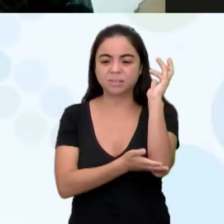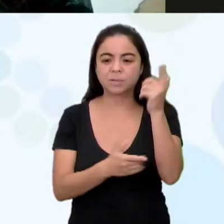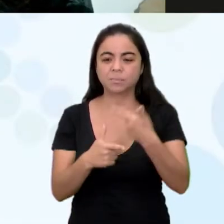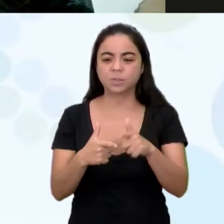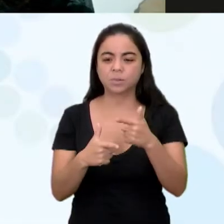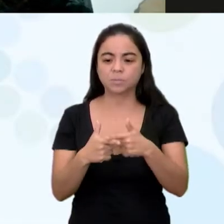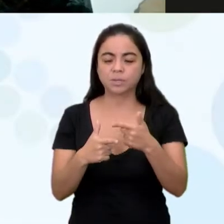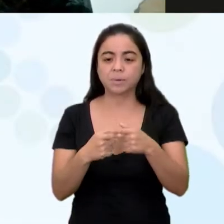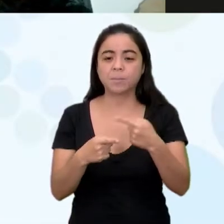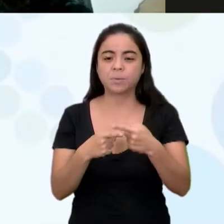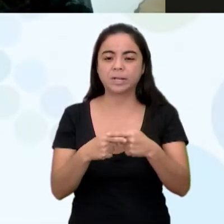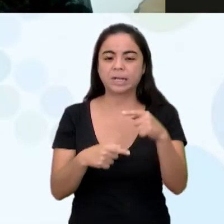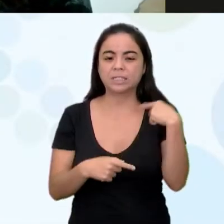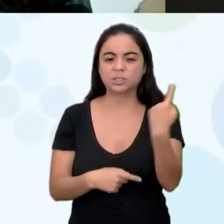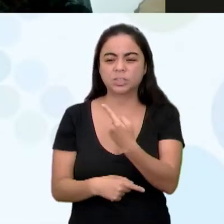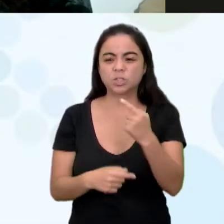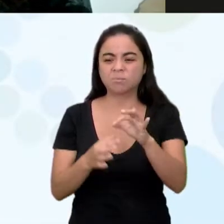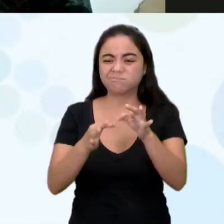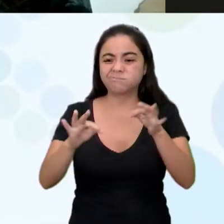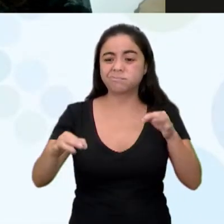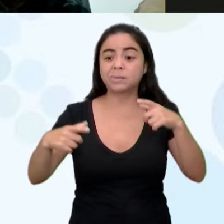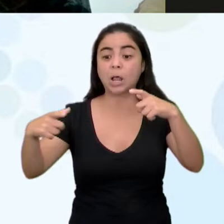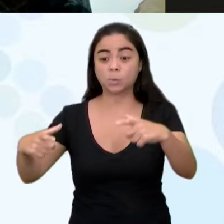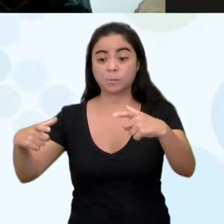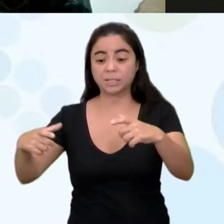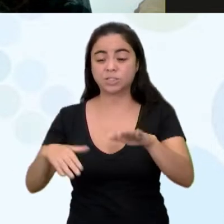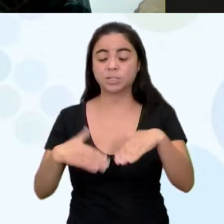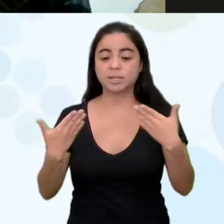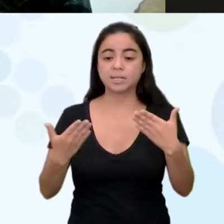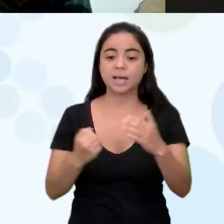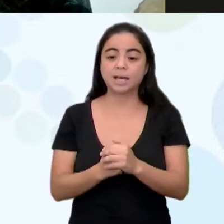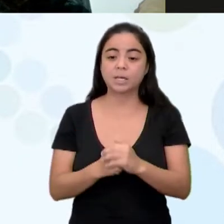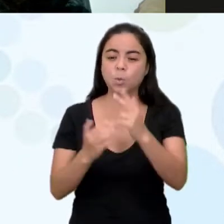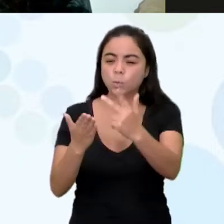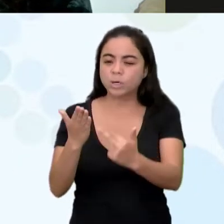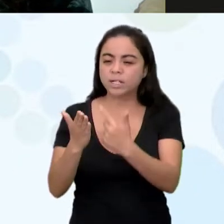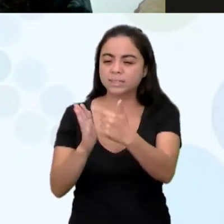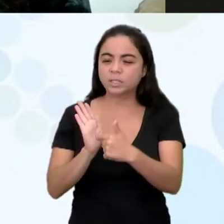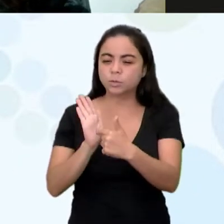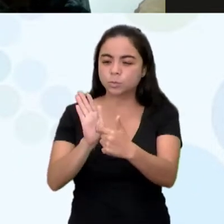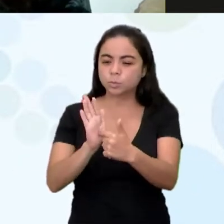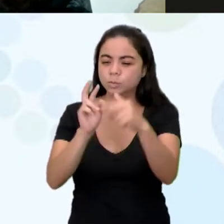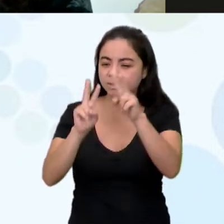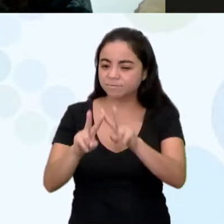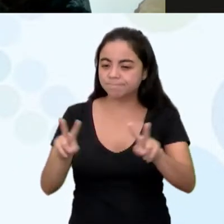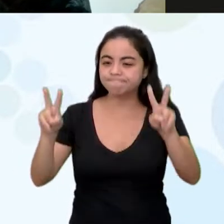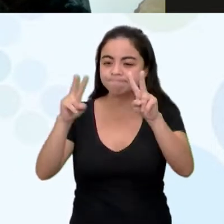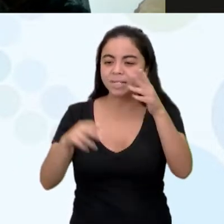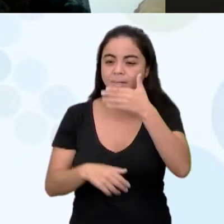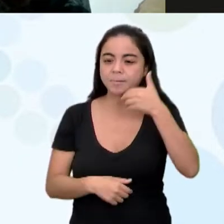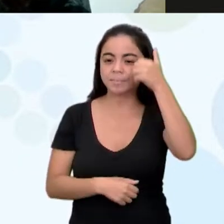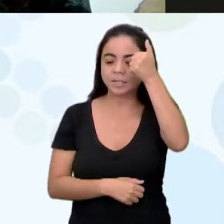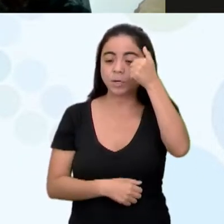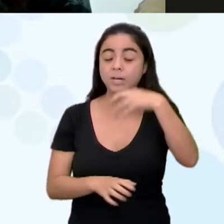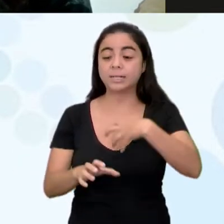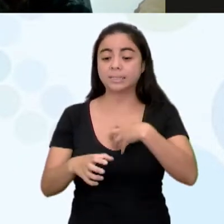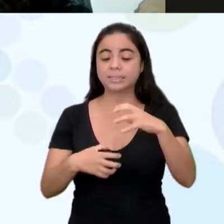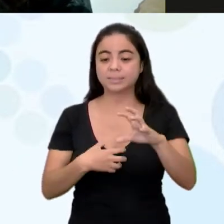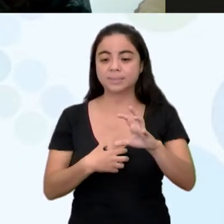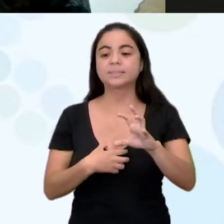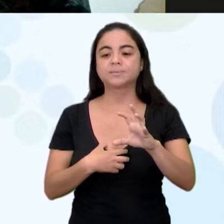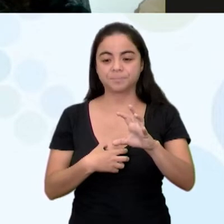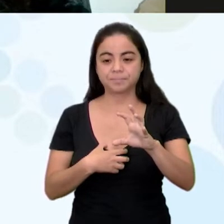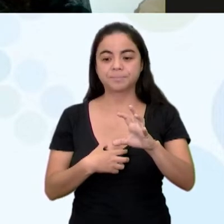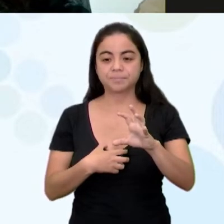a gente muitas vezes está muito longe desse ambiente, então a charge ajuda a trazer um ponto de vista sugestivo de alguém que possa estar lá